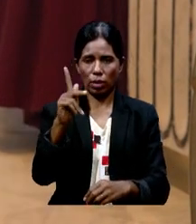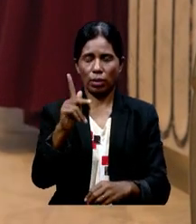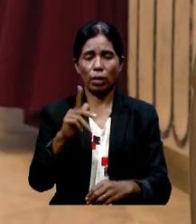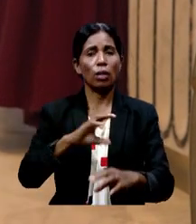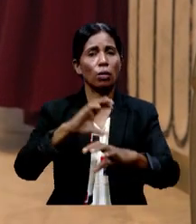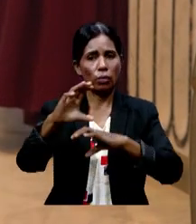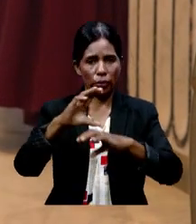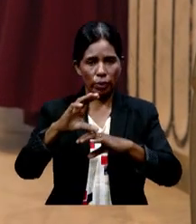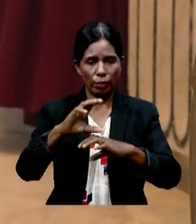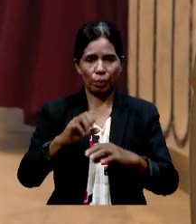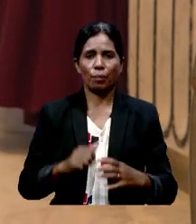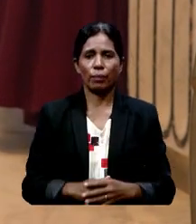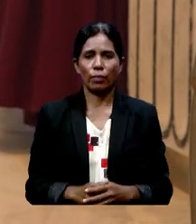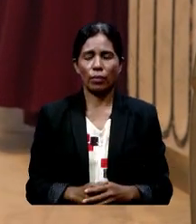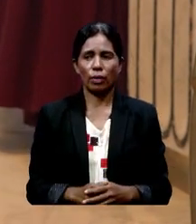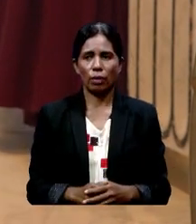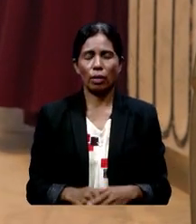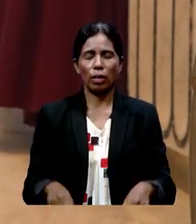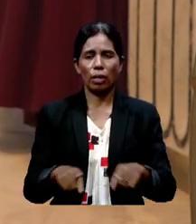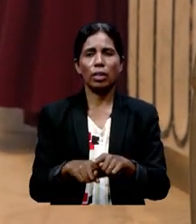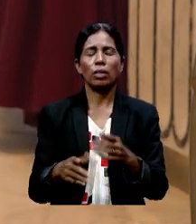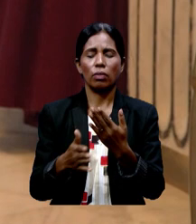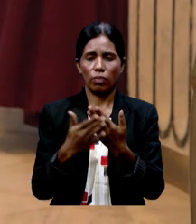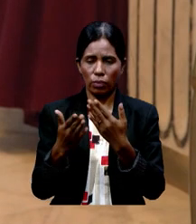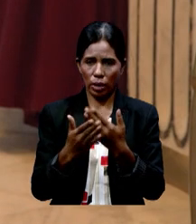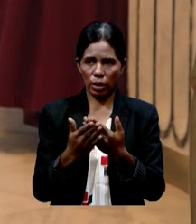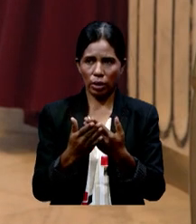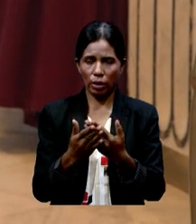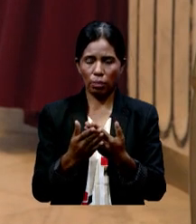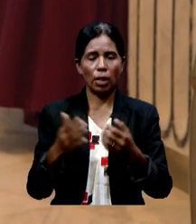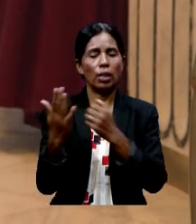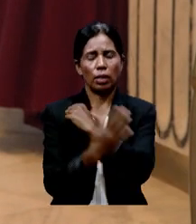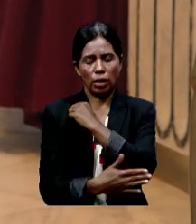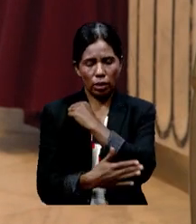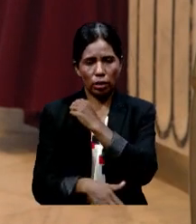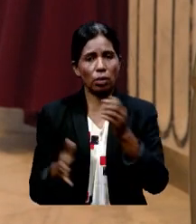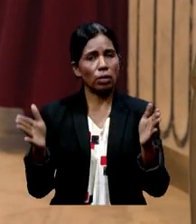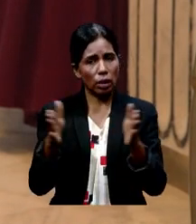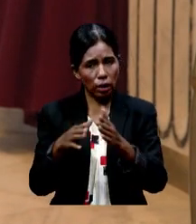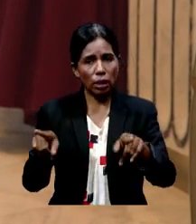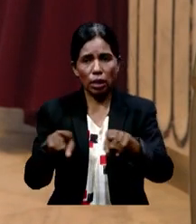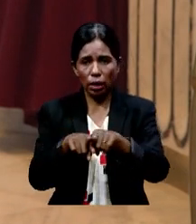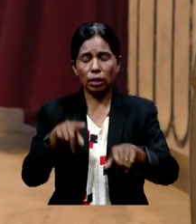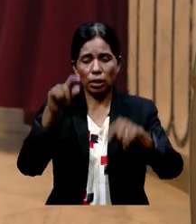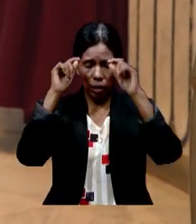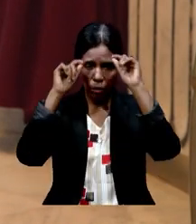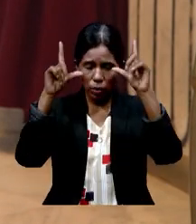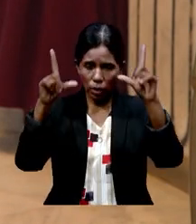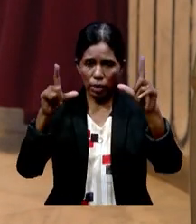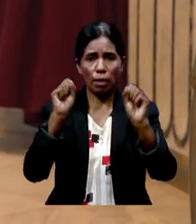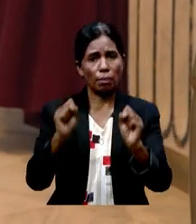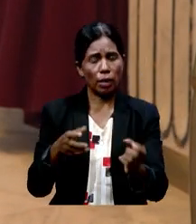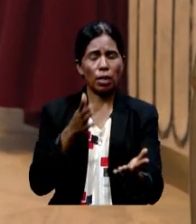Hone, nessa fase liu, barrai kixiro, nessa Timor-Leste, bele acesso